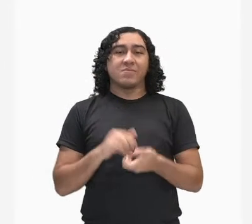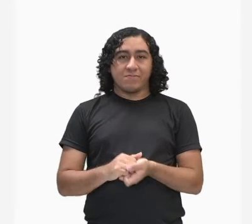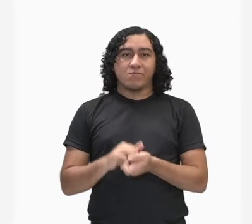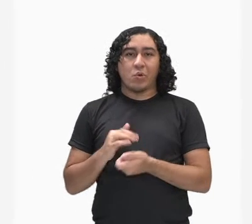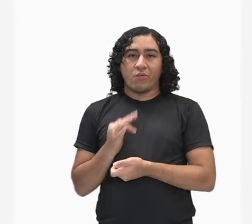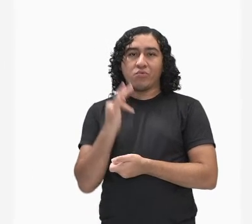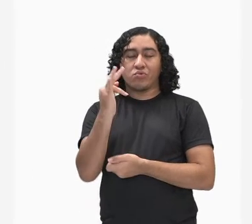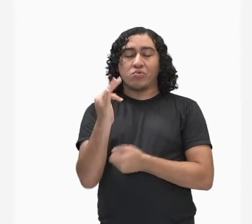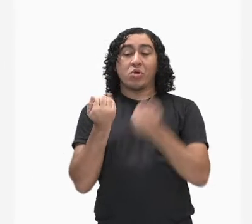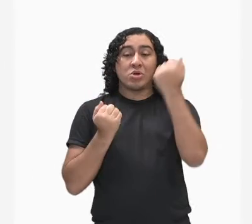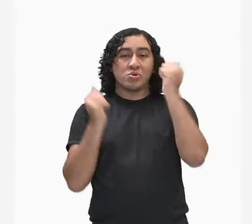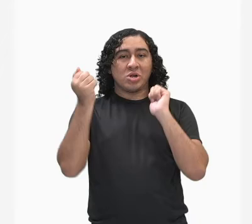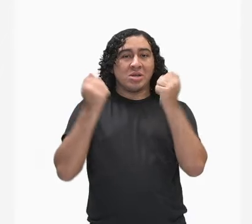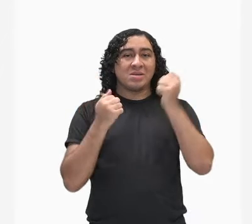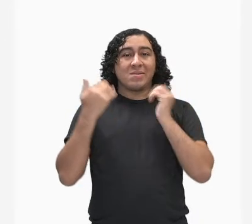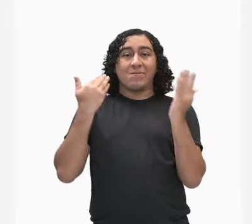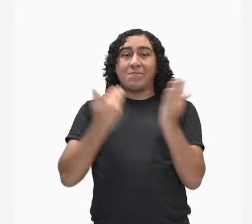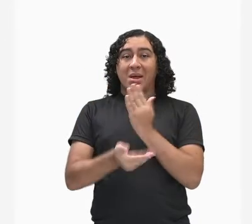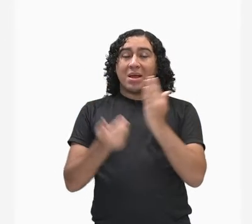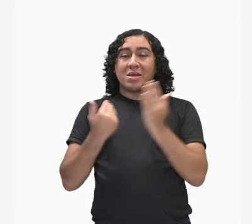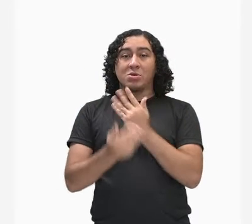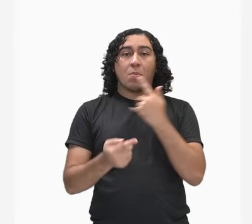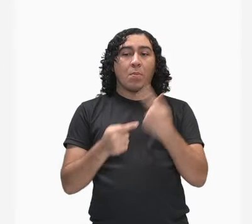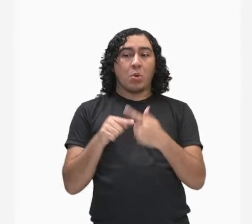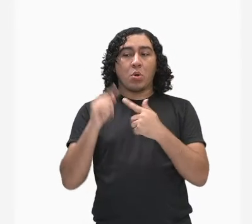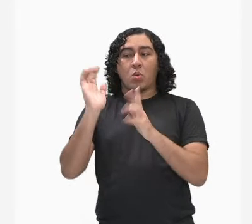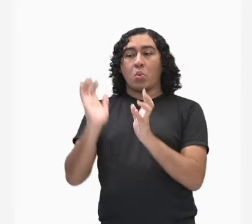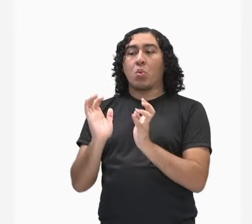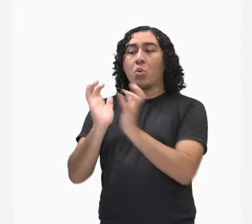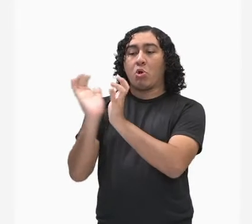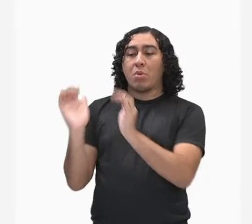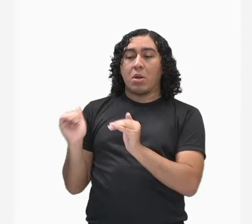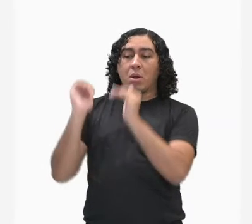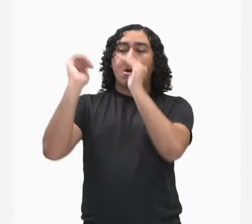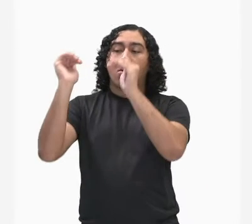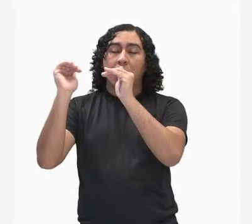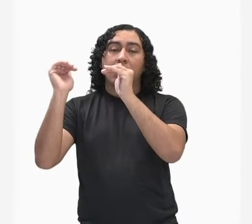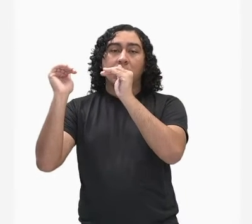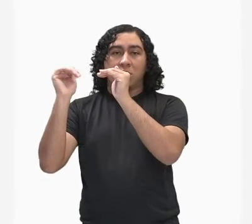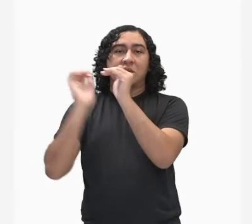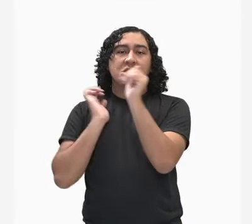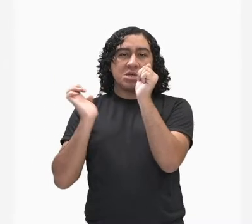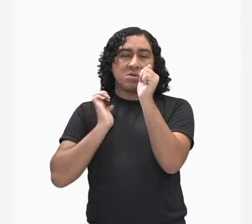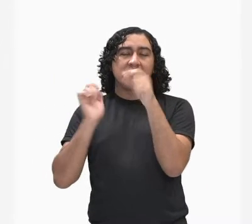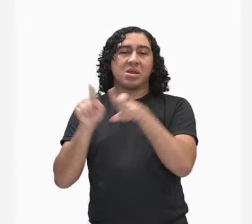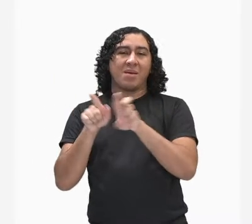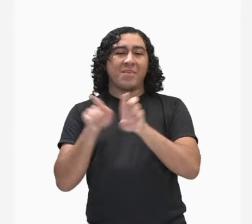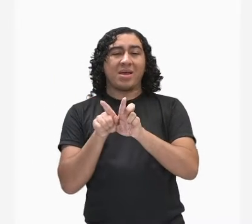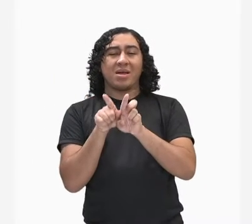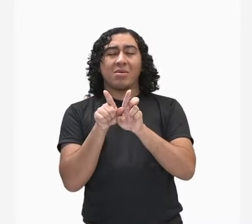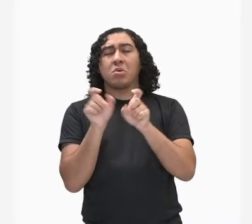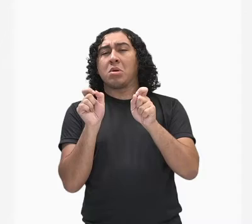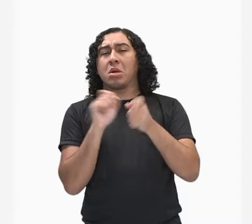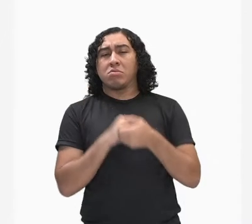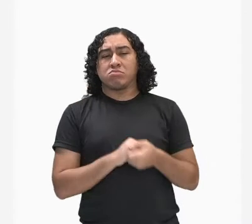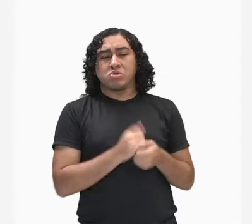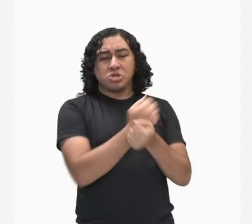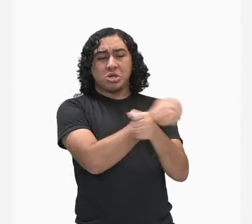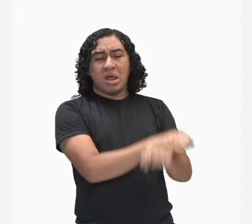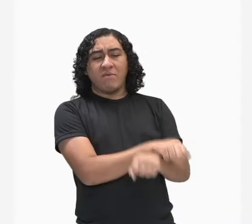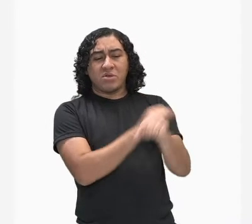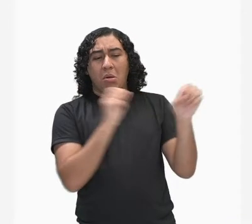de industrialização, porque os aristocratas, né, os latifundiários, né, não vão querer abrir mão da